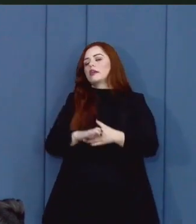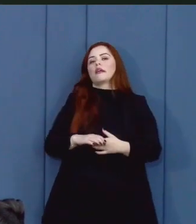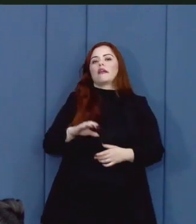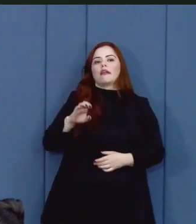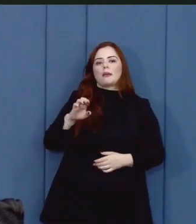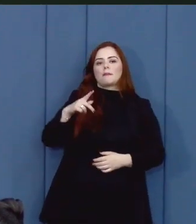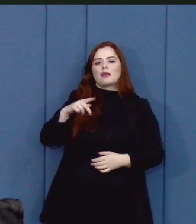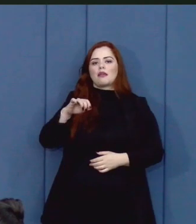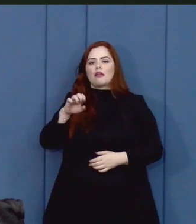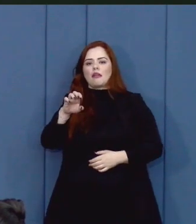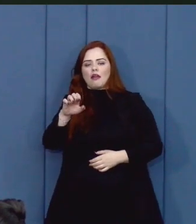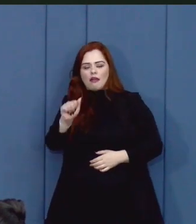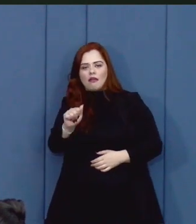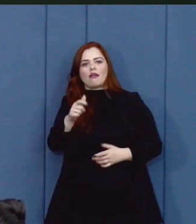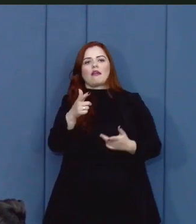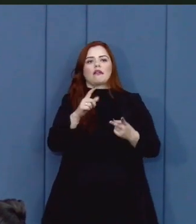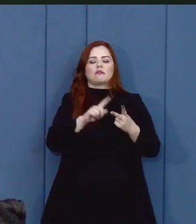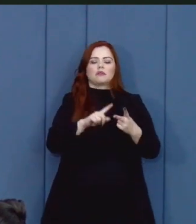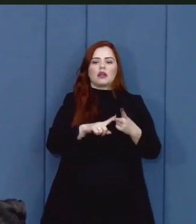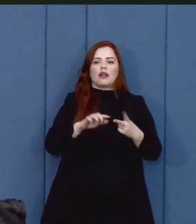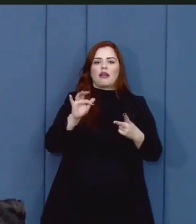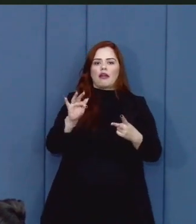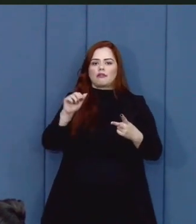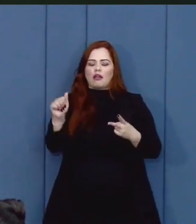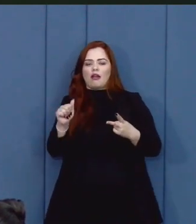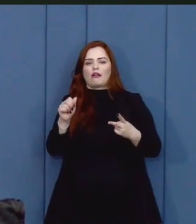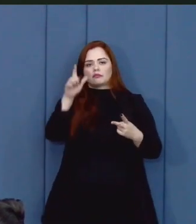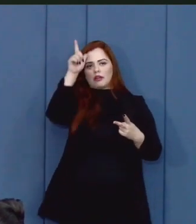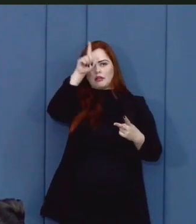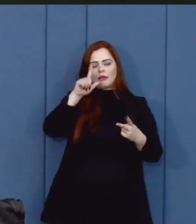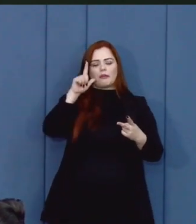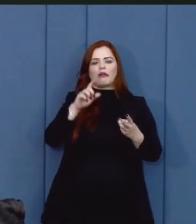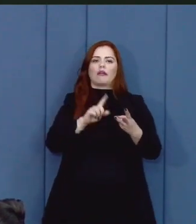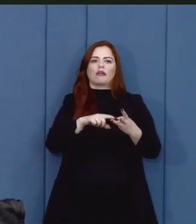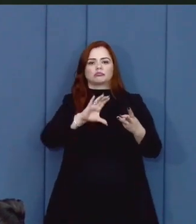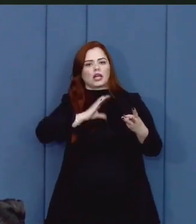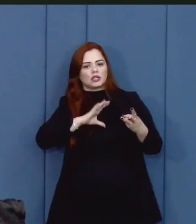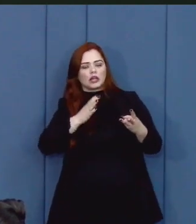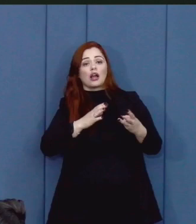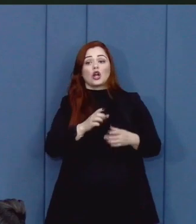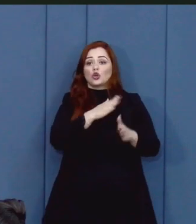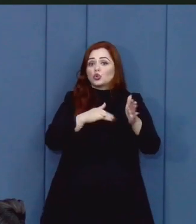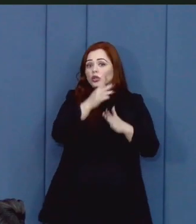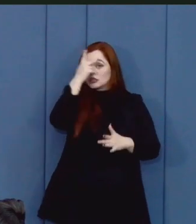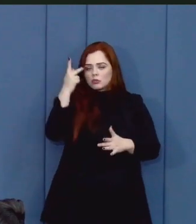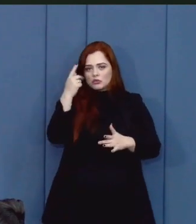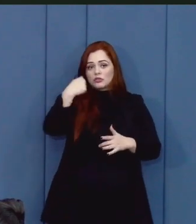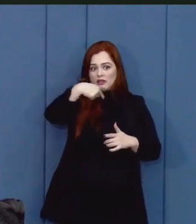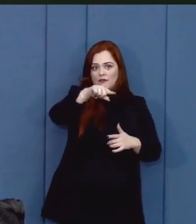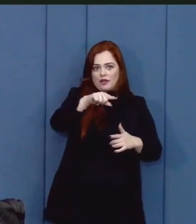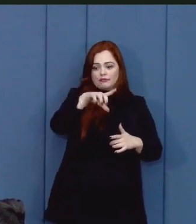EPA, por exemplo, a agência BFA na Alemanha, Canadá, essas pessoas que vão para